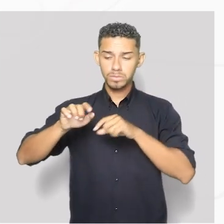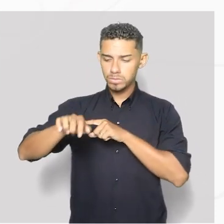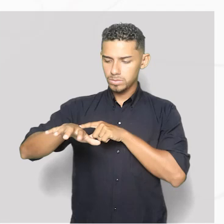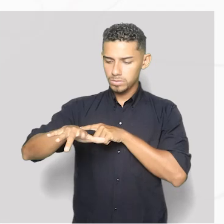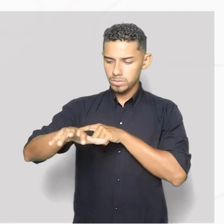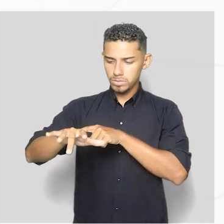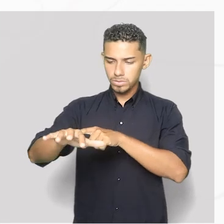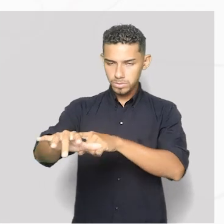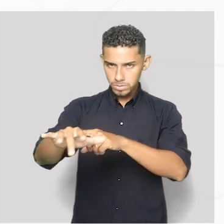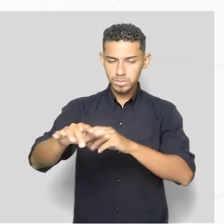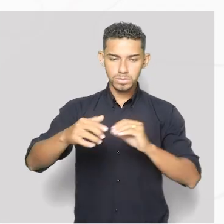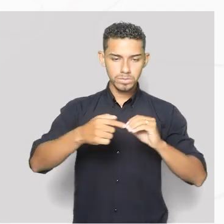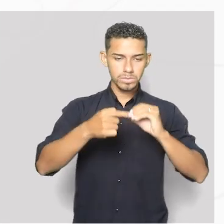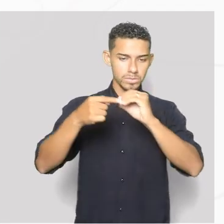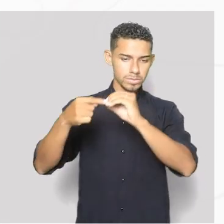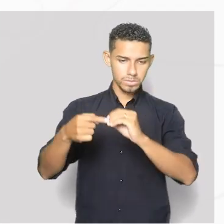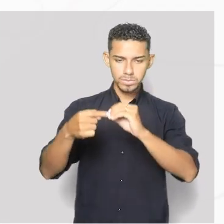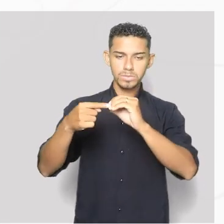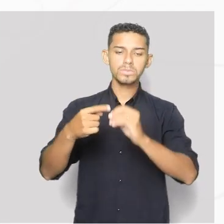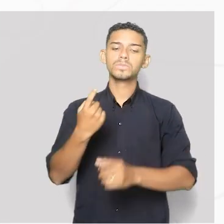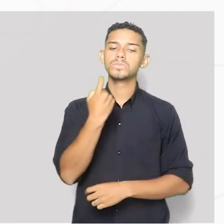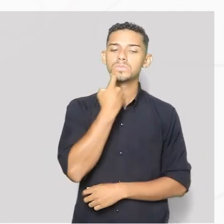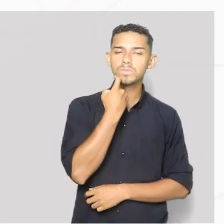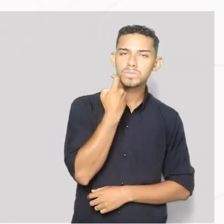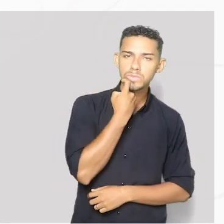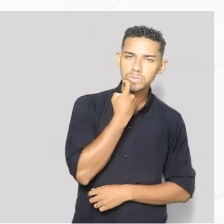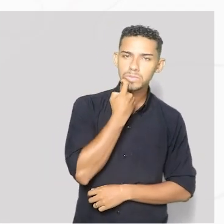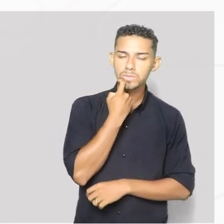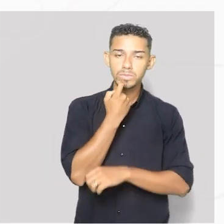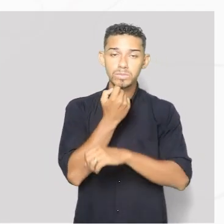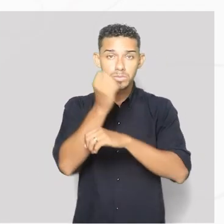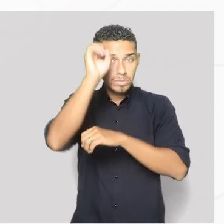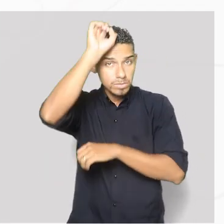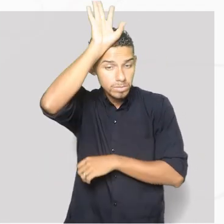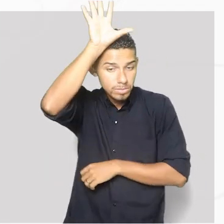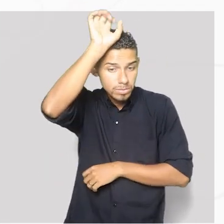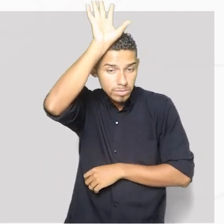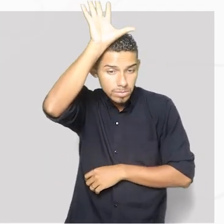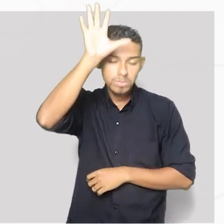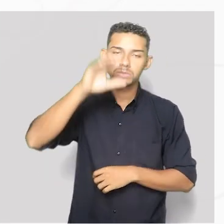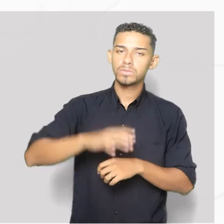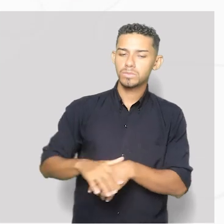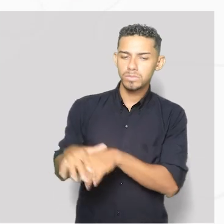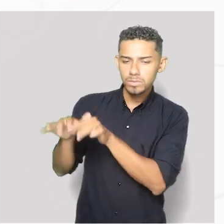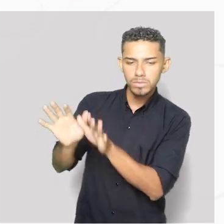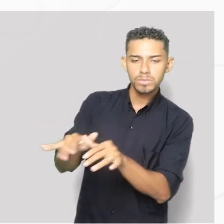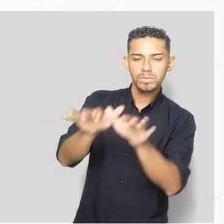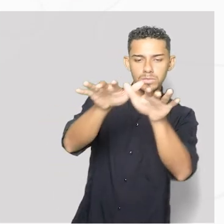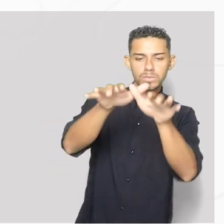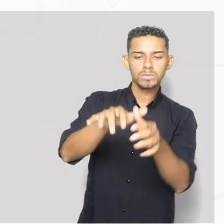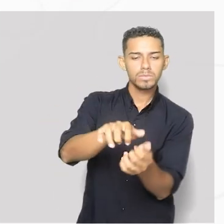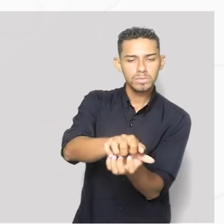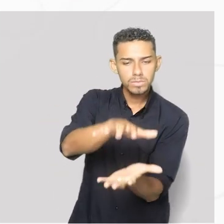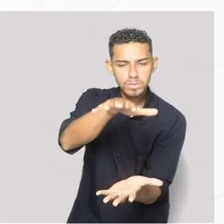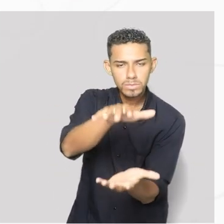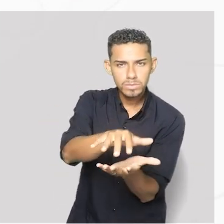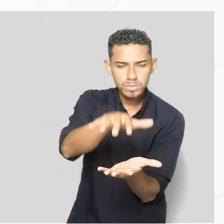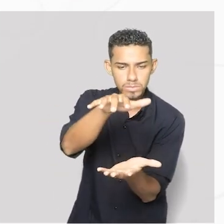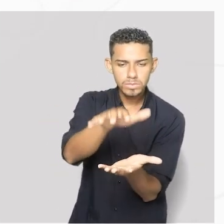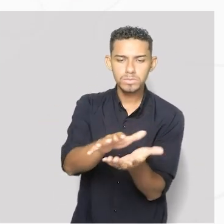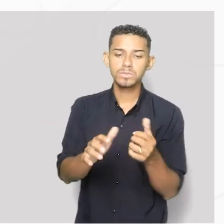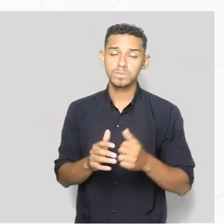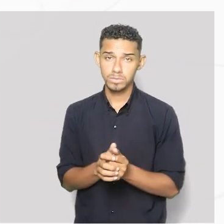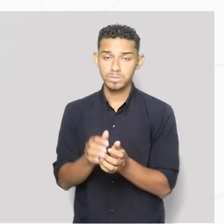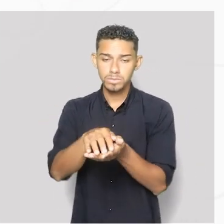protozoários, peixe, baleia, pássaro, estrela do mar,